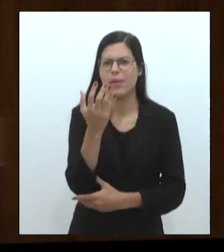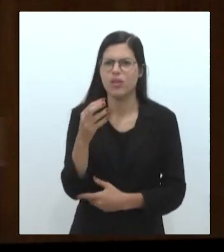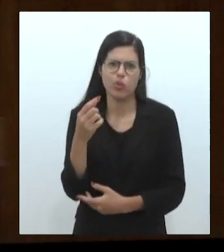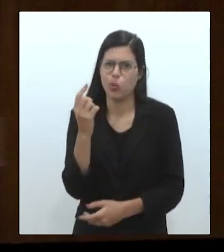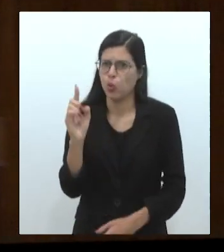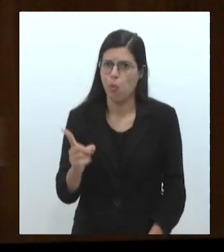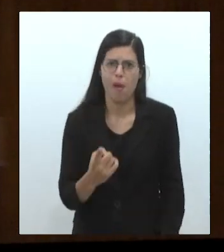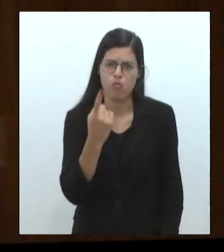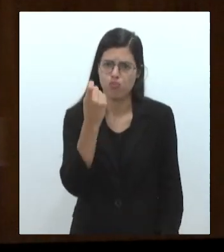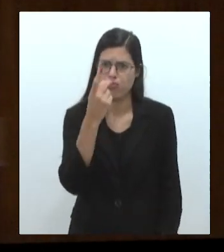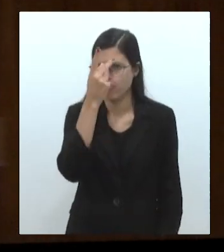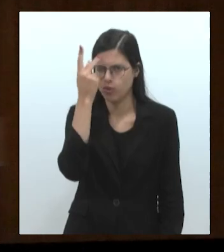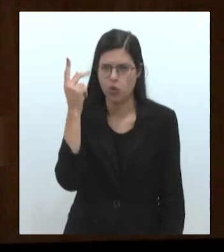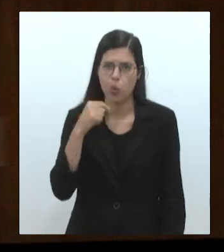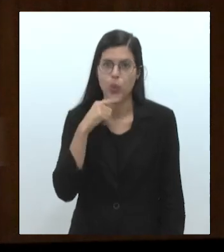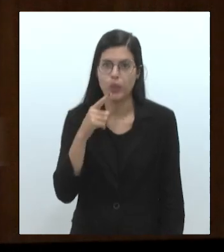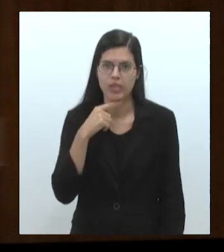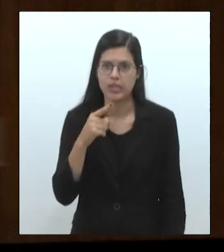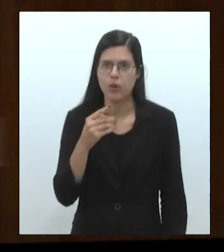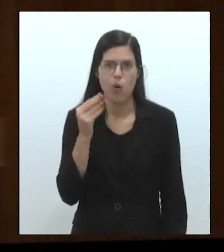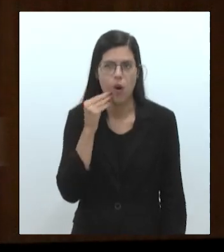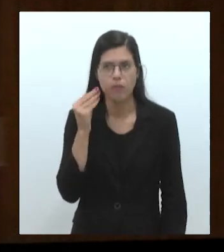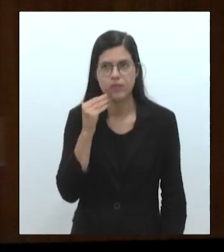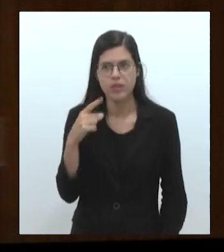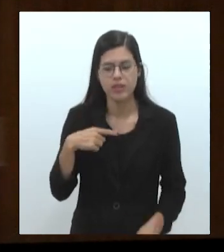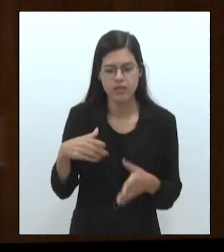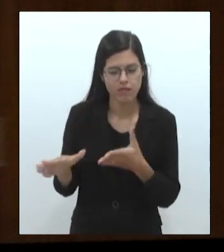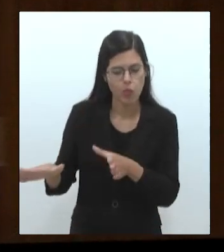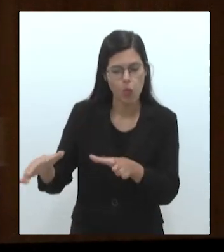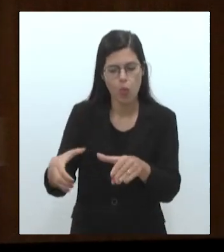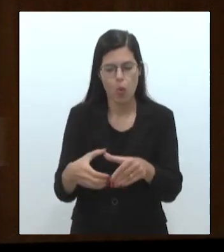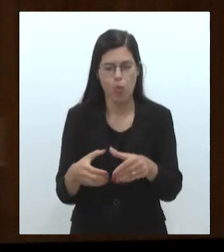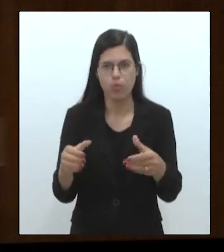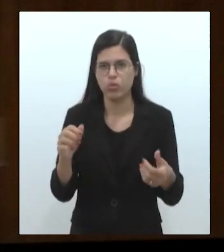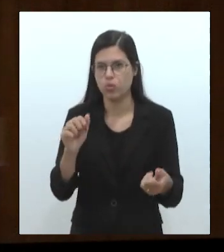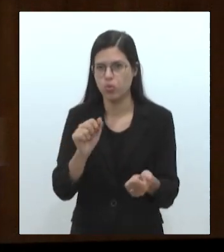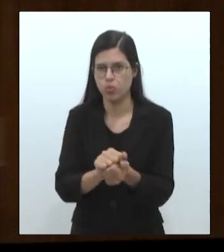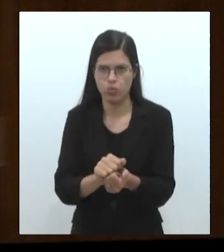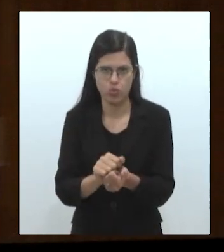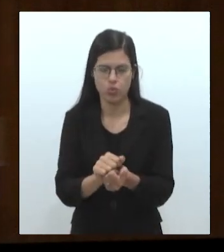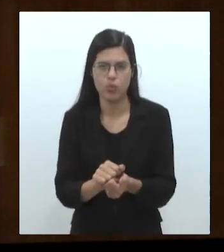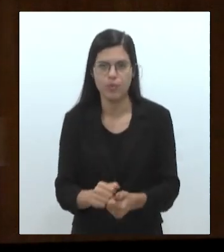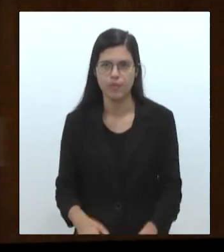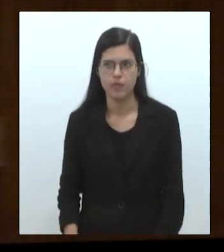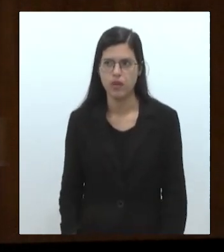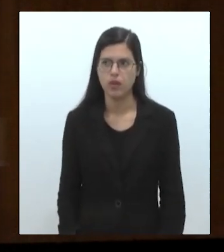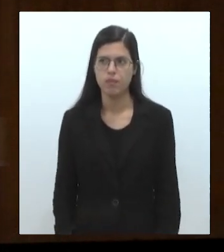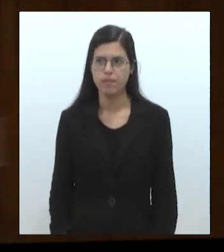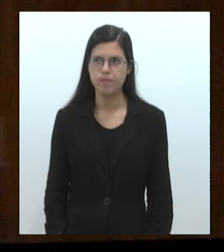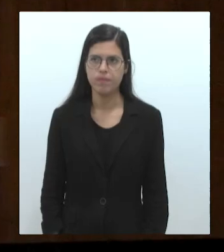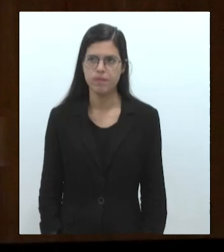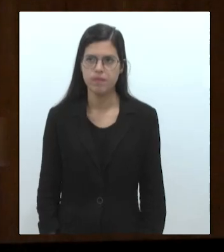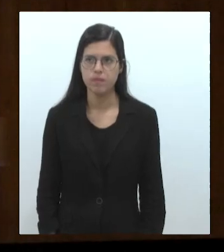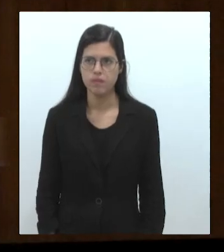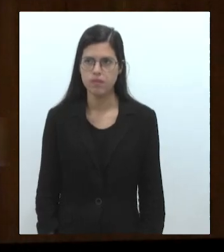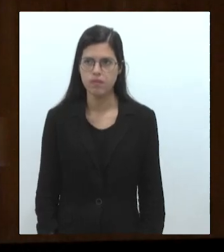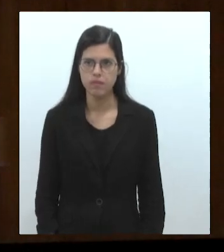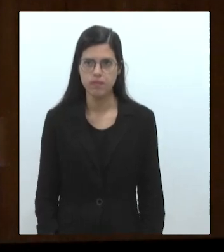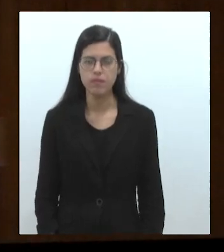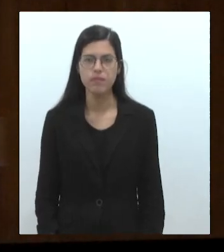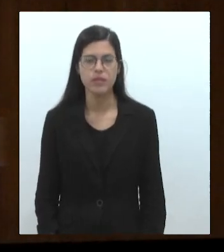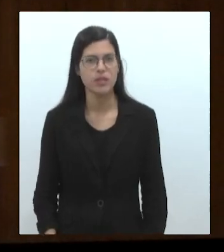ele, evidentemente, teve uma equipe com ele. E esses, segundo a